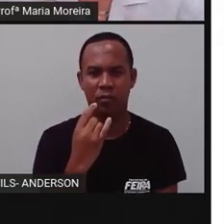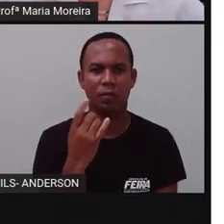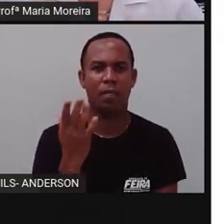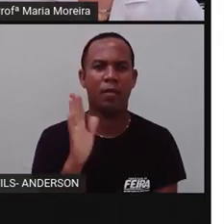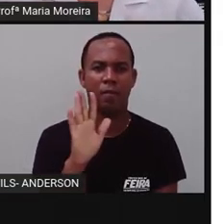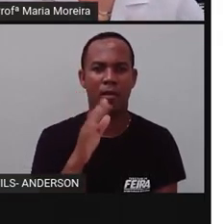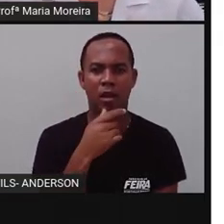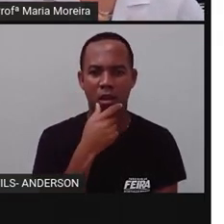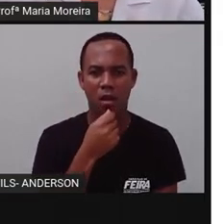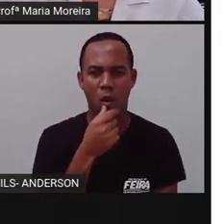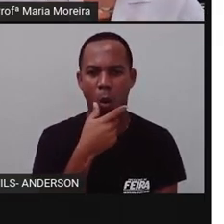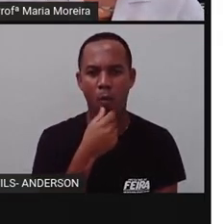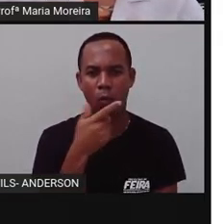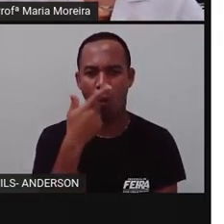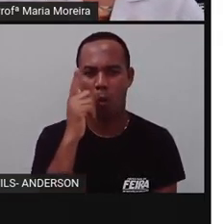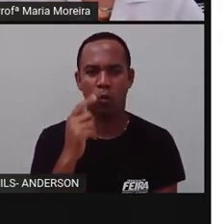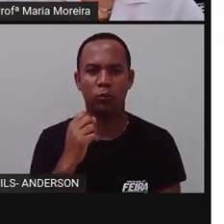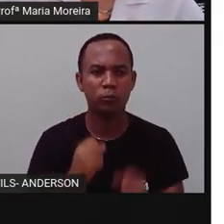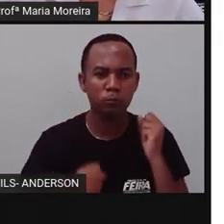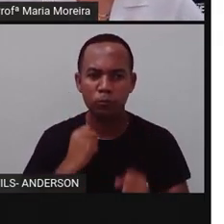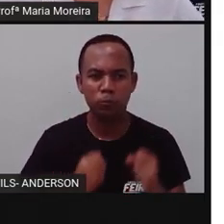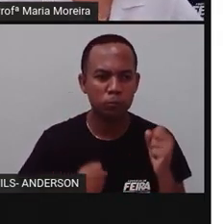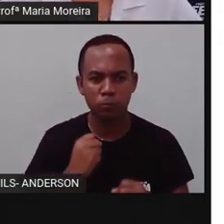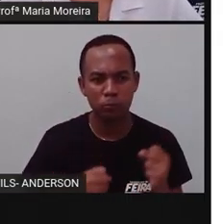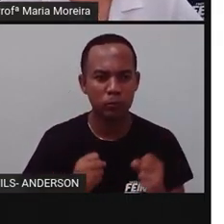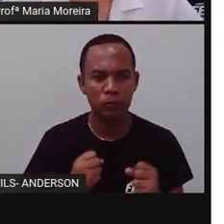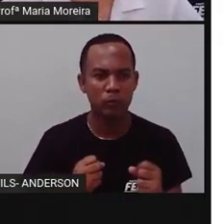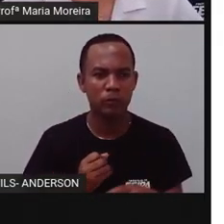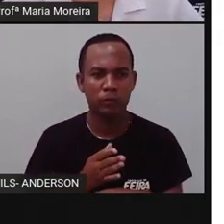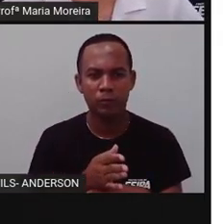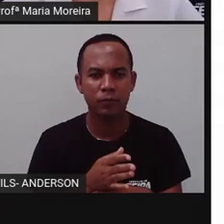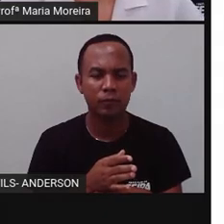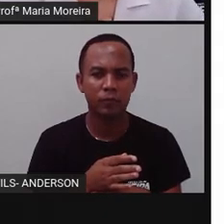correndo. Abdu quis explicar a situação.